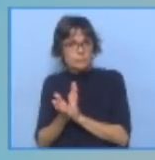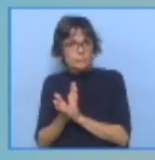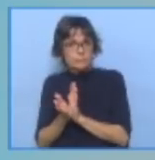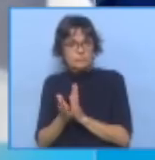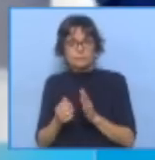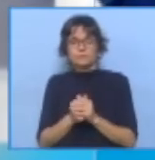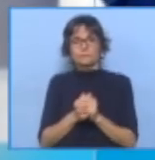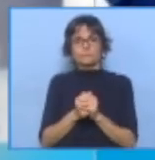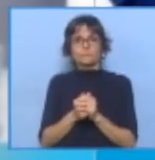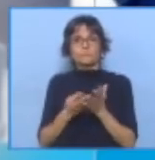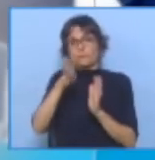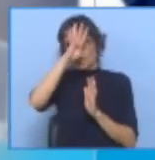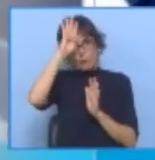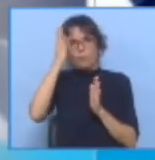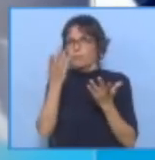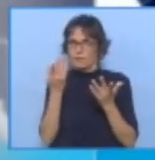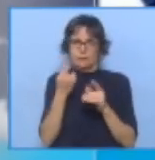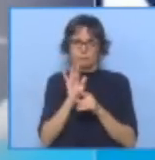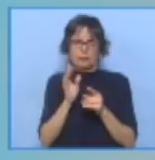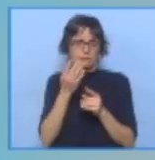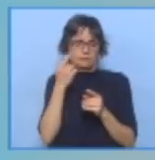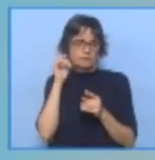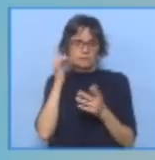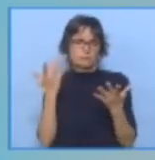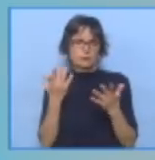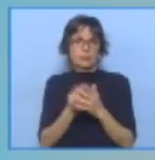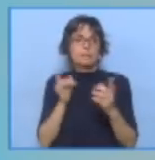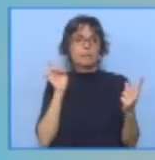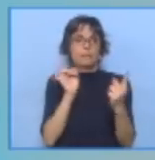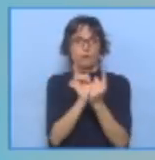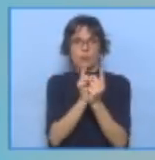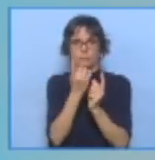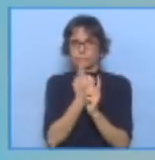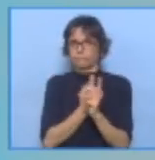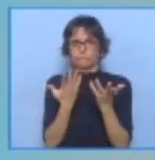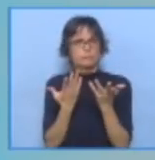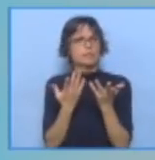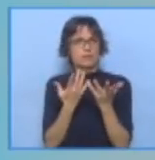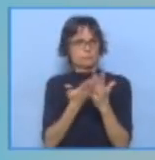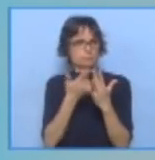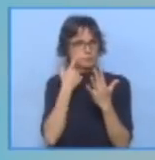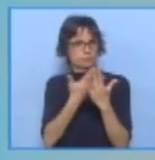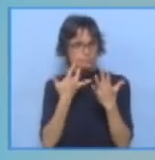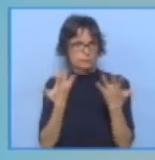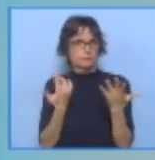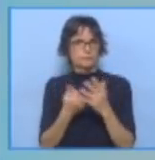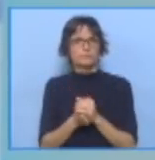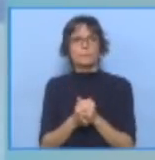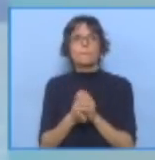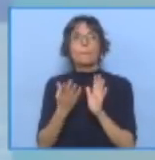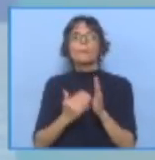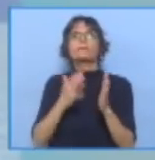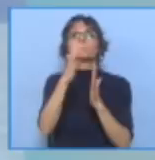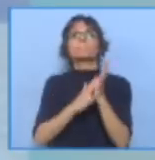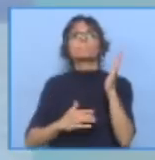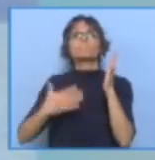mexe sempre. E essa oportunidade de contacto pessoal é sempre o mais relevante em tudo isto. Padre Lourenço, avançamos para o texto da